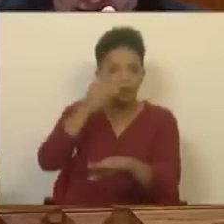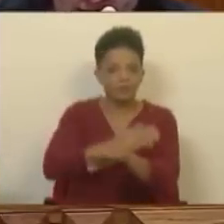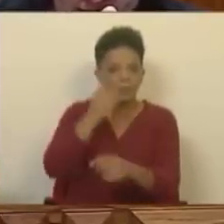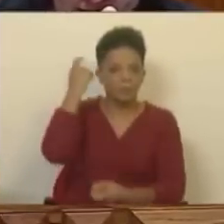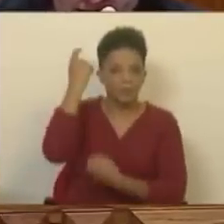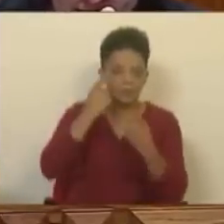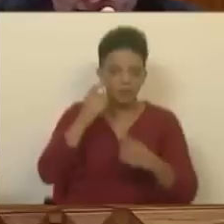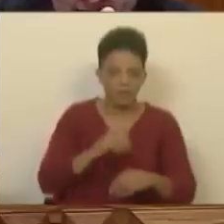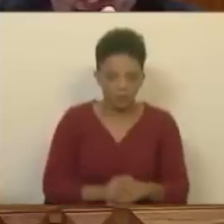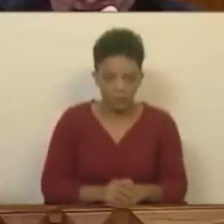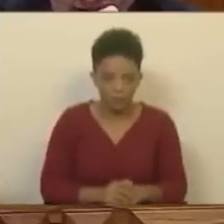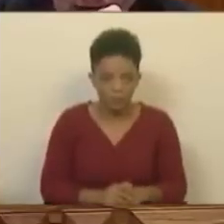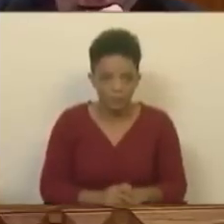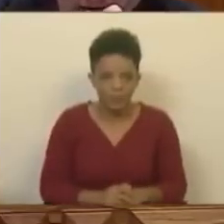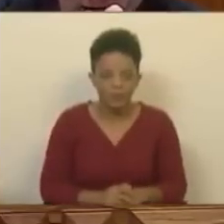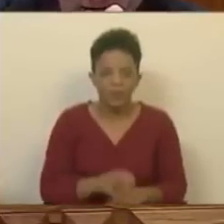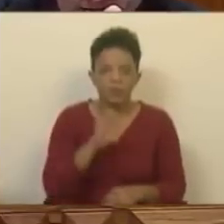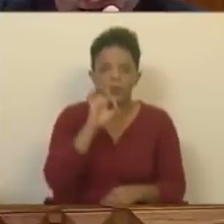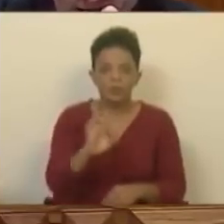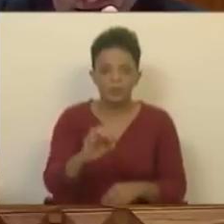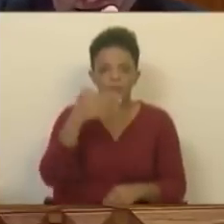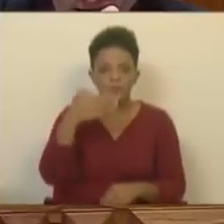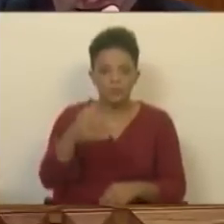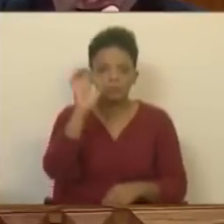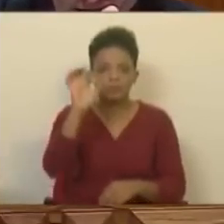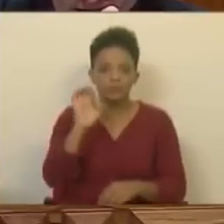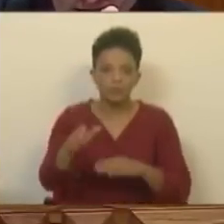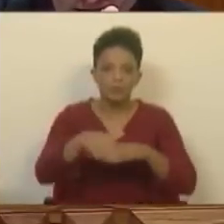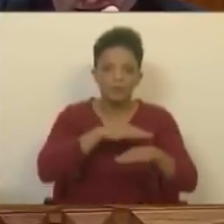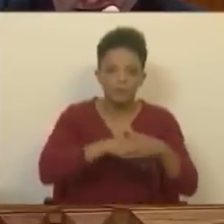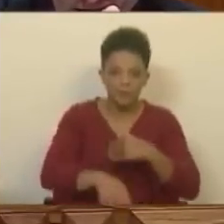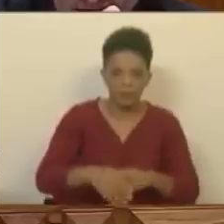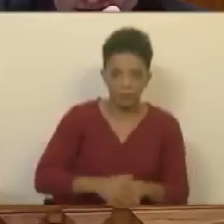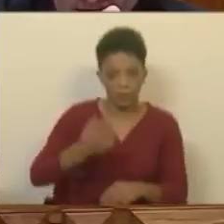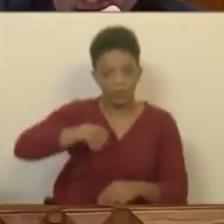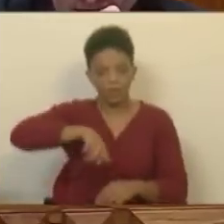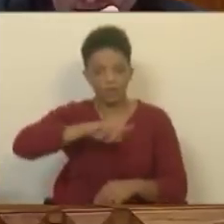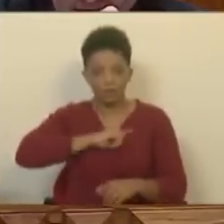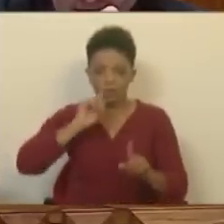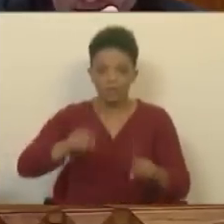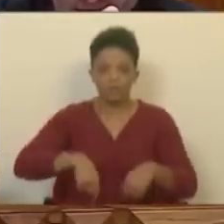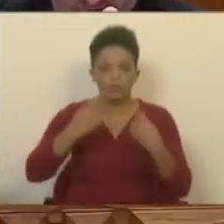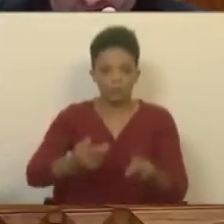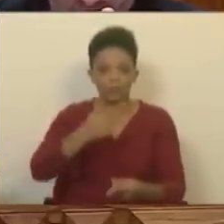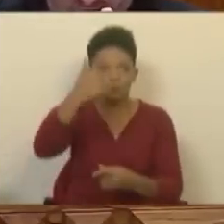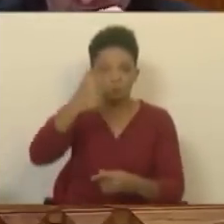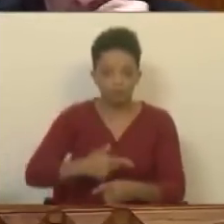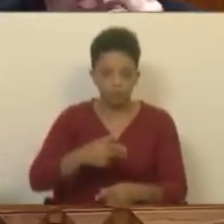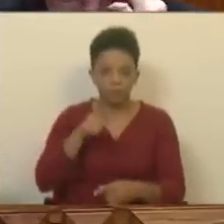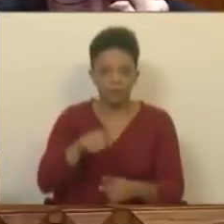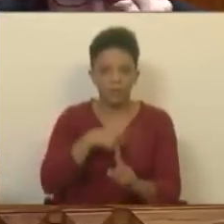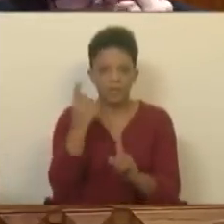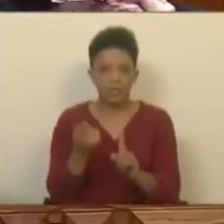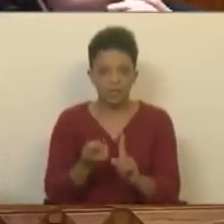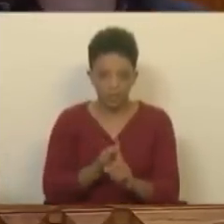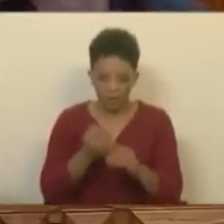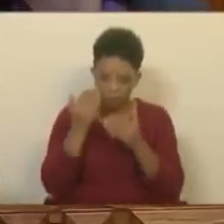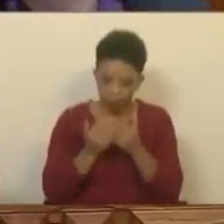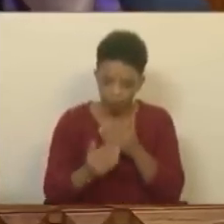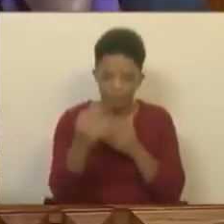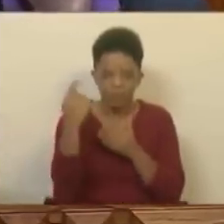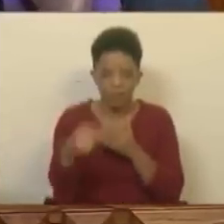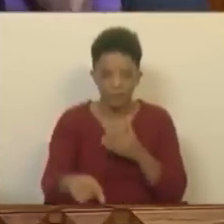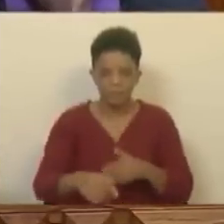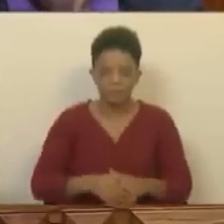tão 807% e executado e vamos de executar plenamente ao longo deste ano que ainda temos para